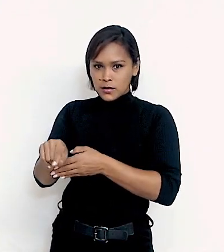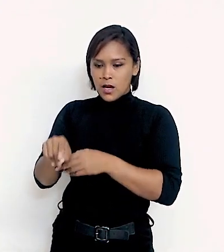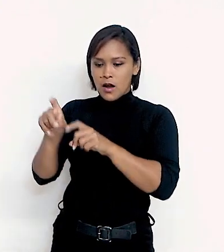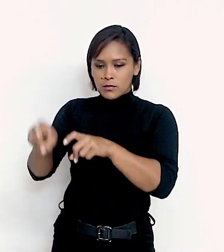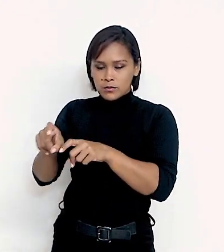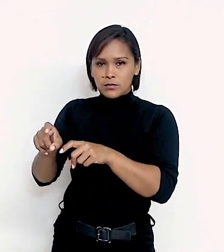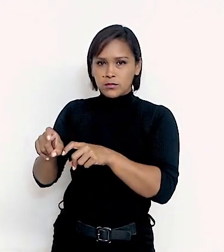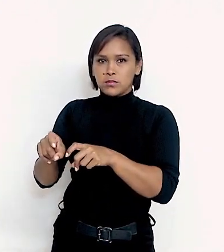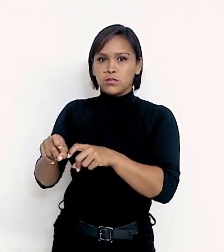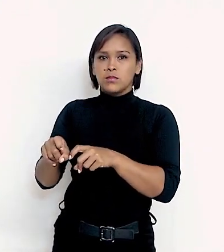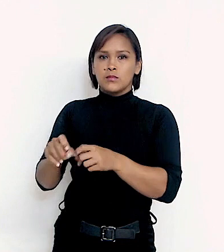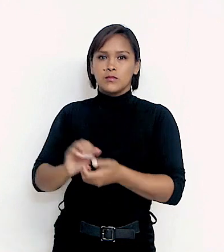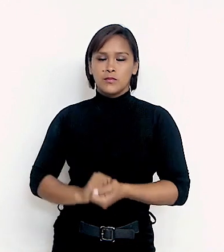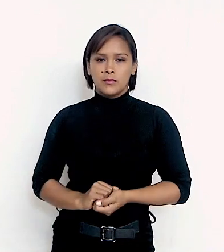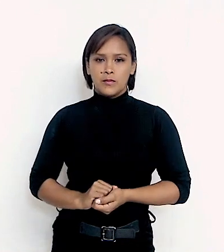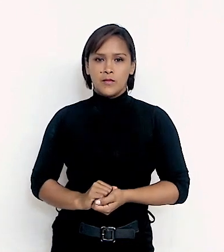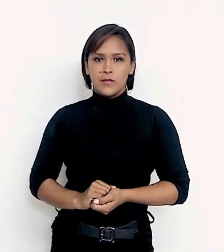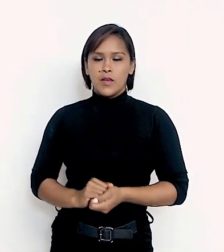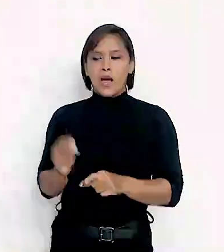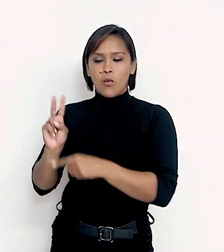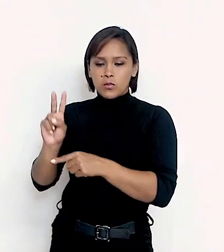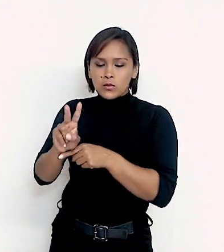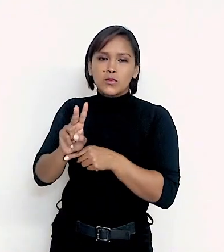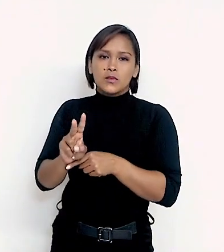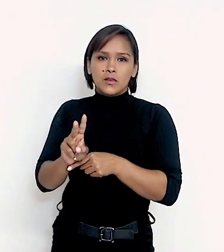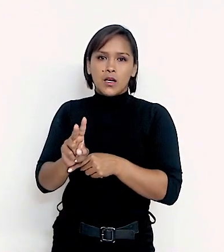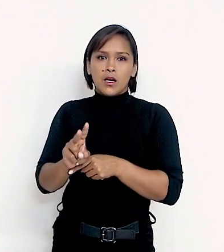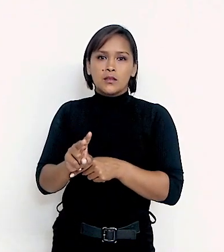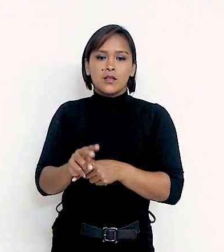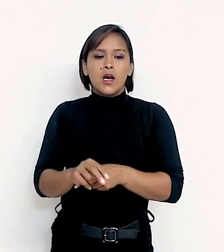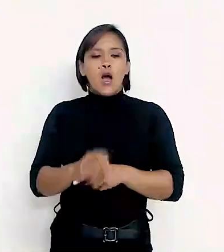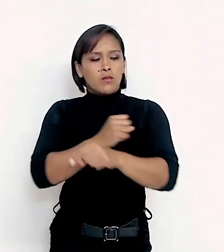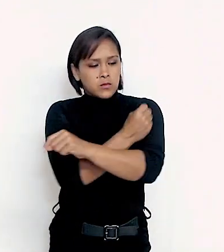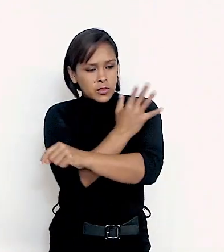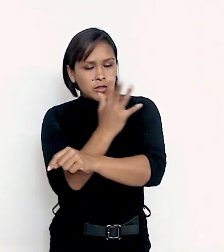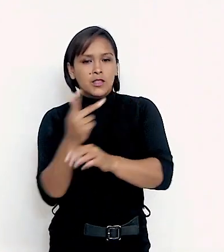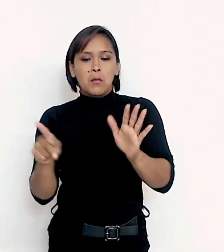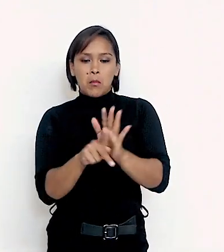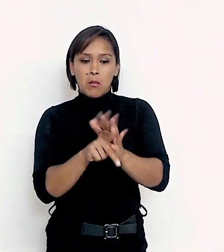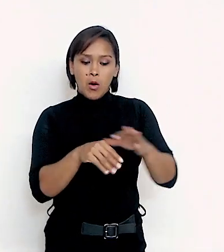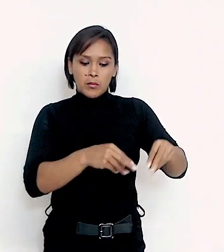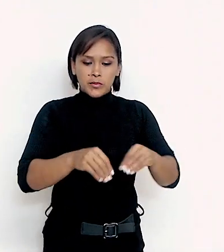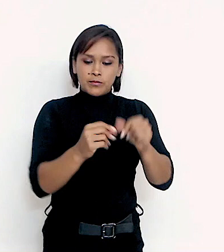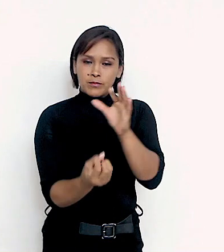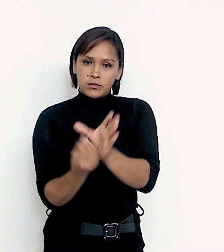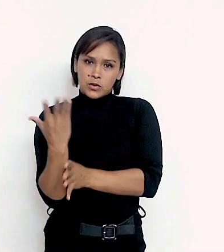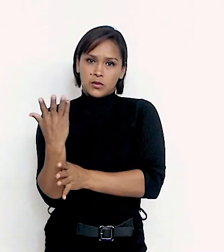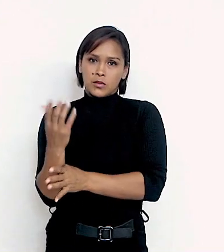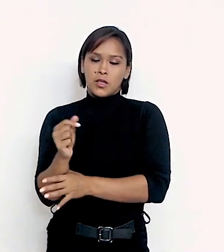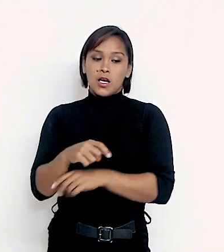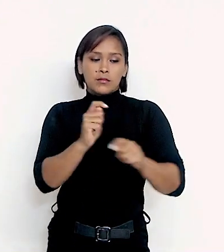eficiente a áreas protegidas a vegetação nativa preservada e a gente